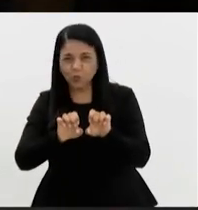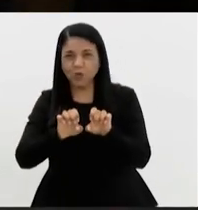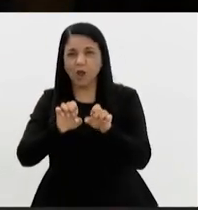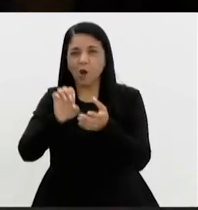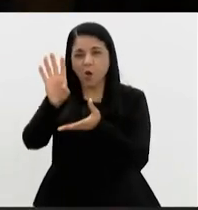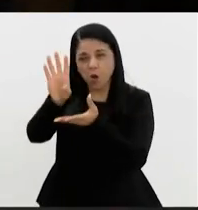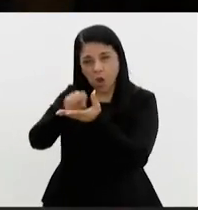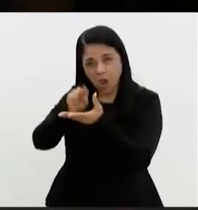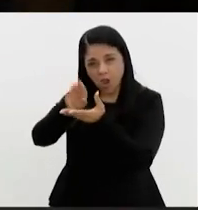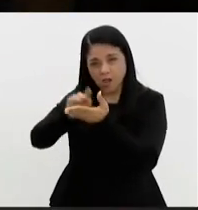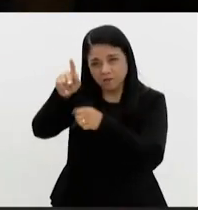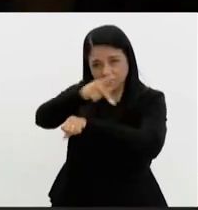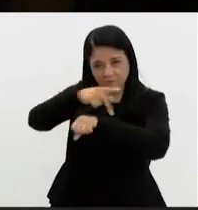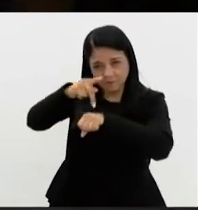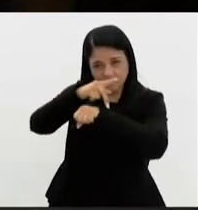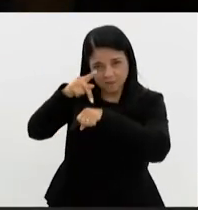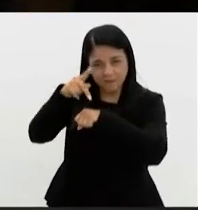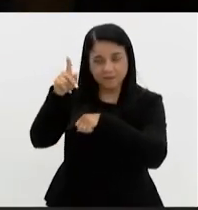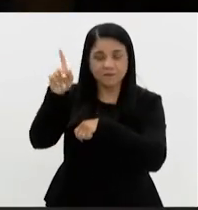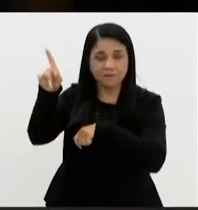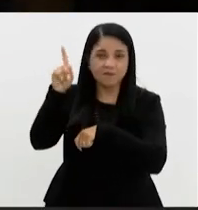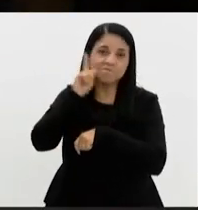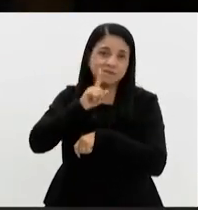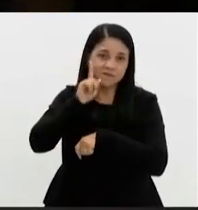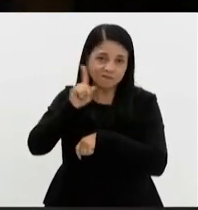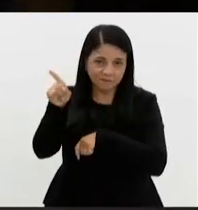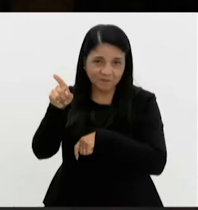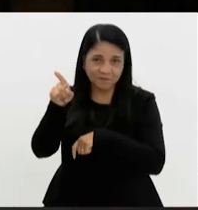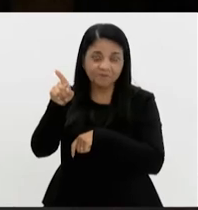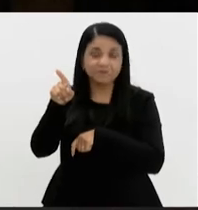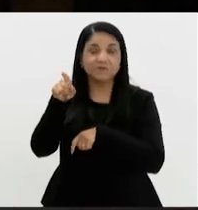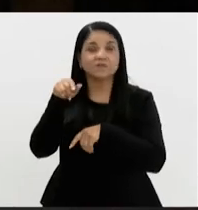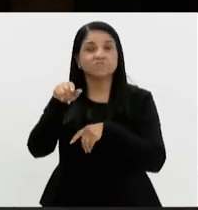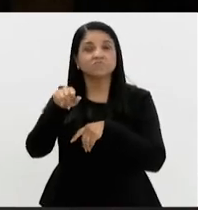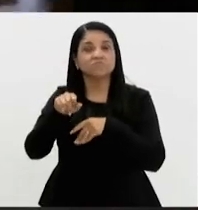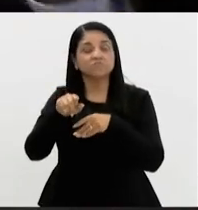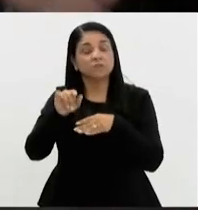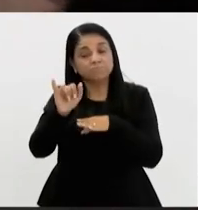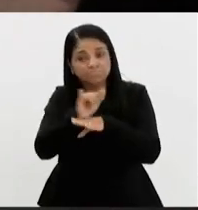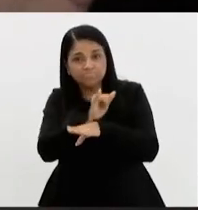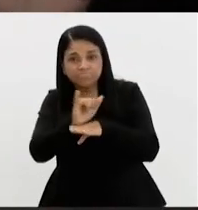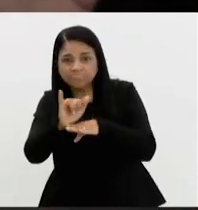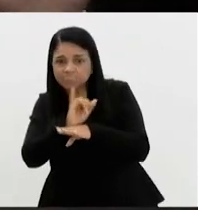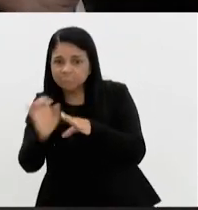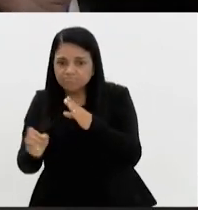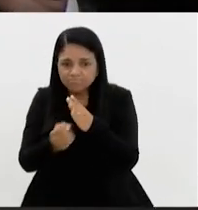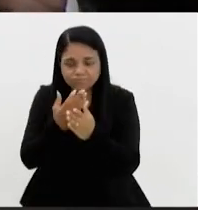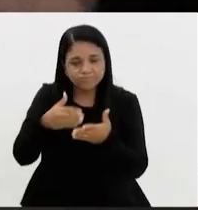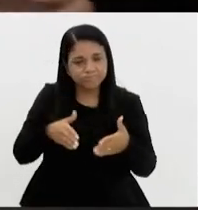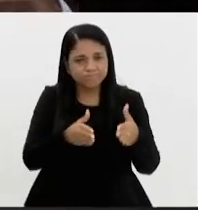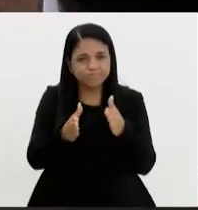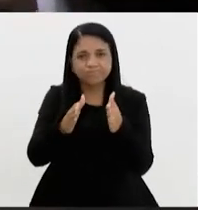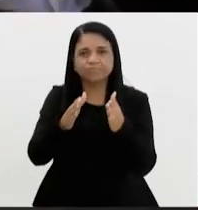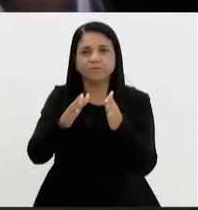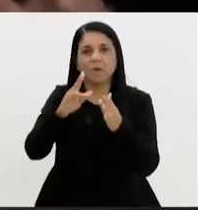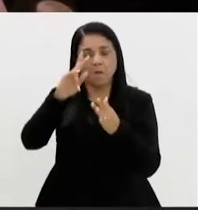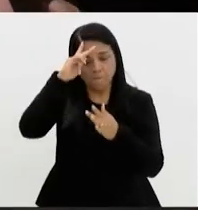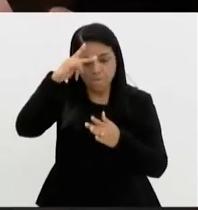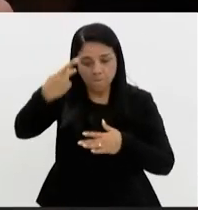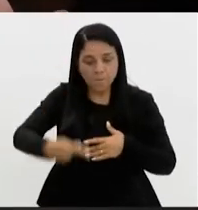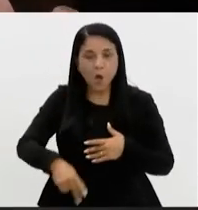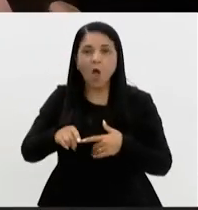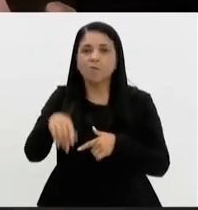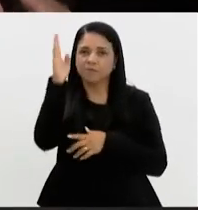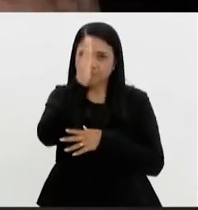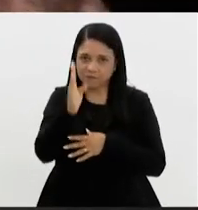desenho constitucional nós construímos eh alternativas e caminhos próprios e exemplo